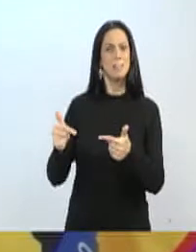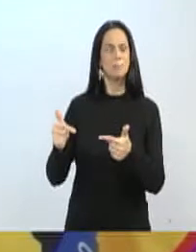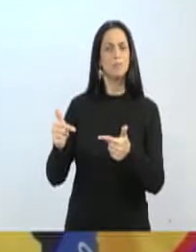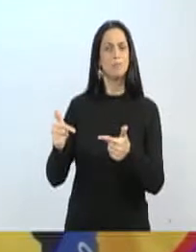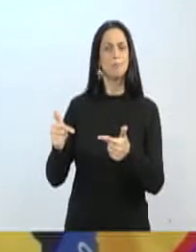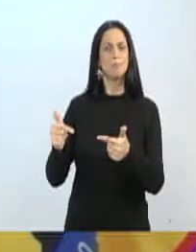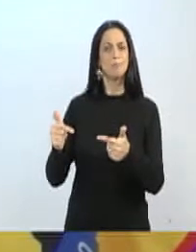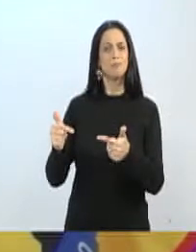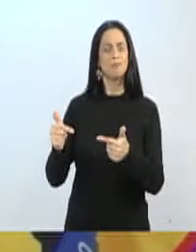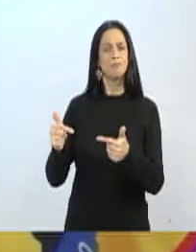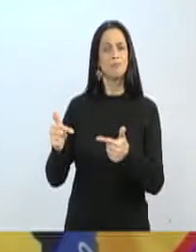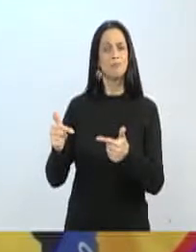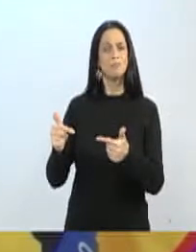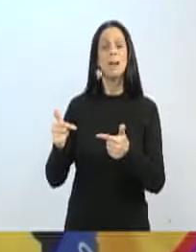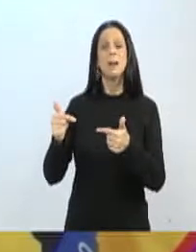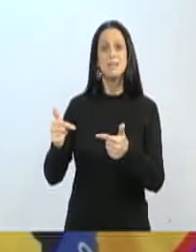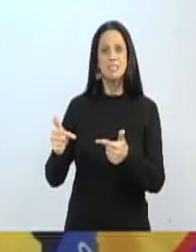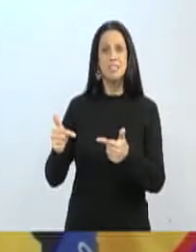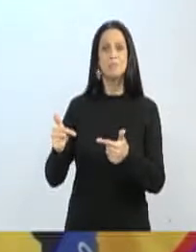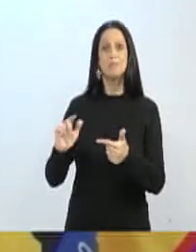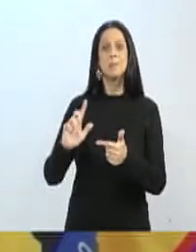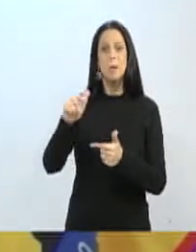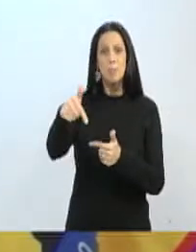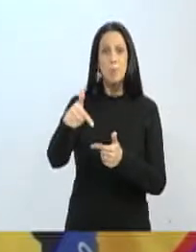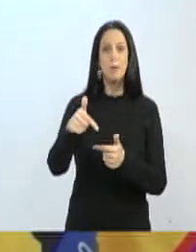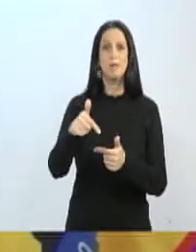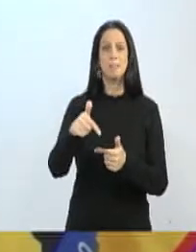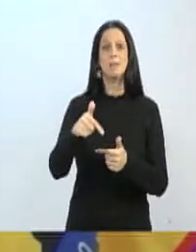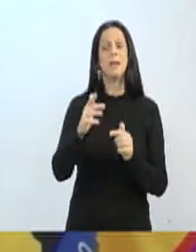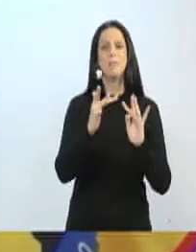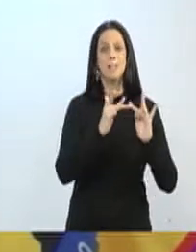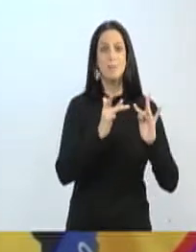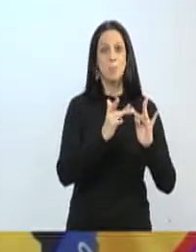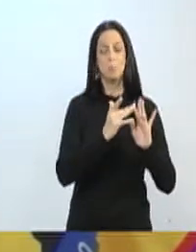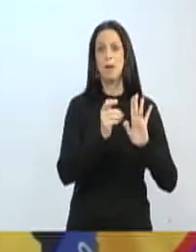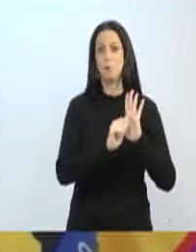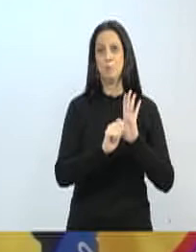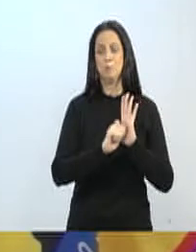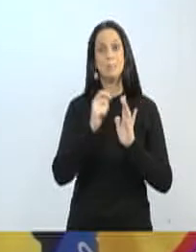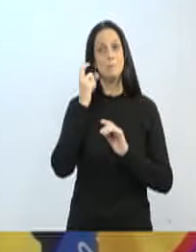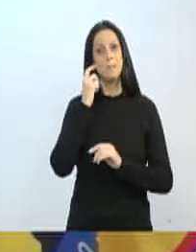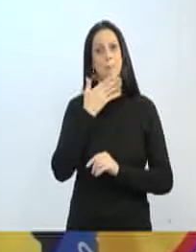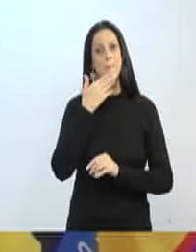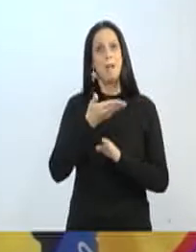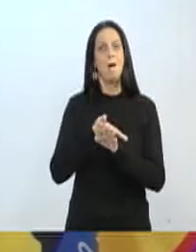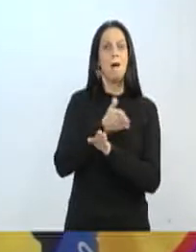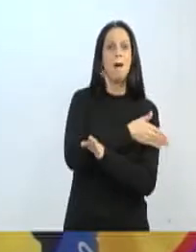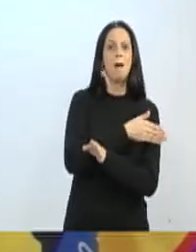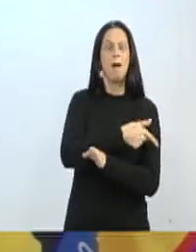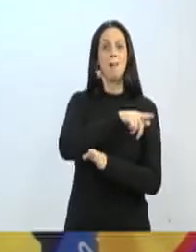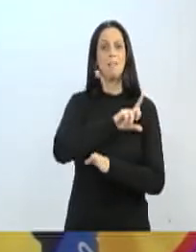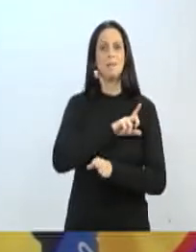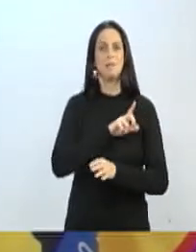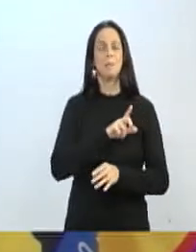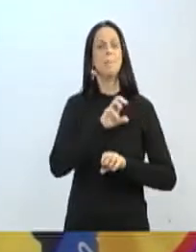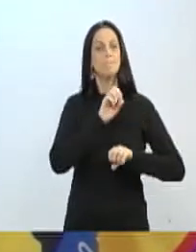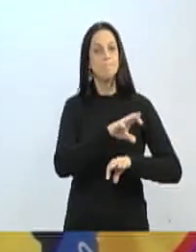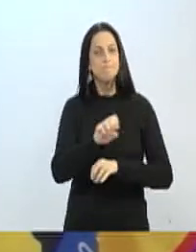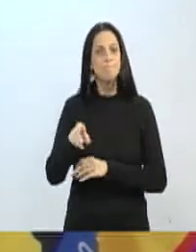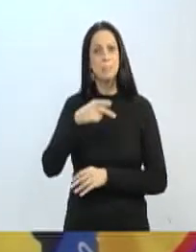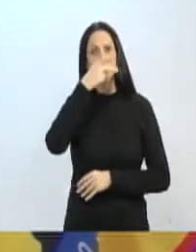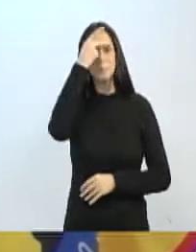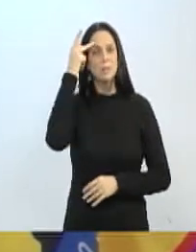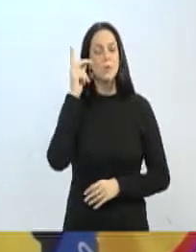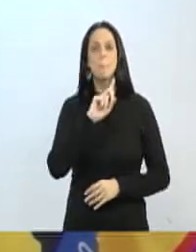de um trabalho pós o problema em si um preventivo trabalhando na adolescência na juventude Oi e a gente